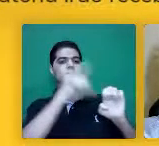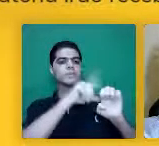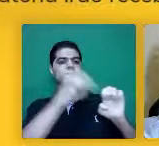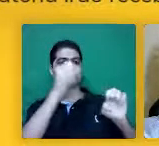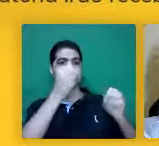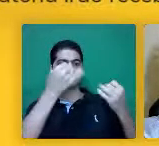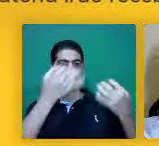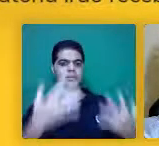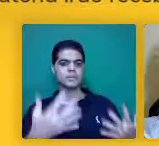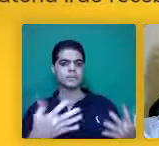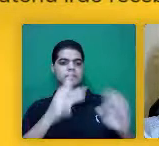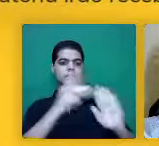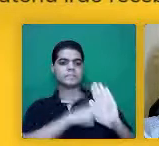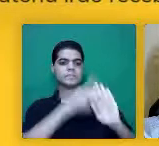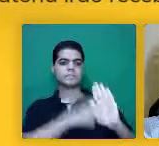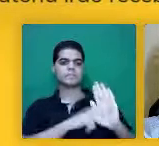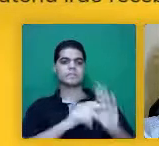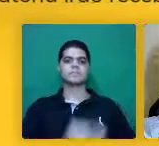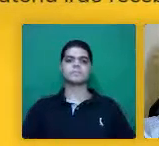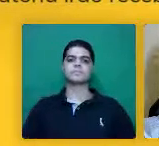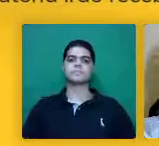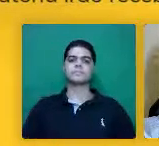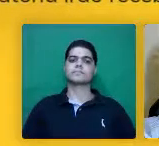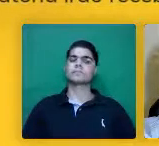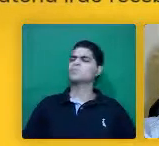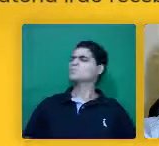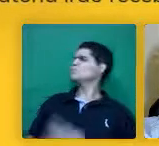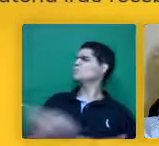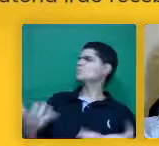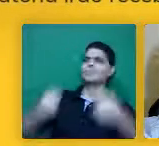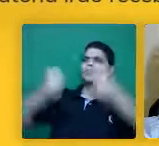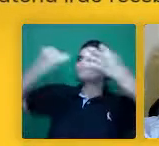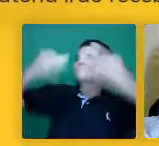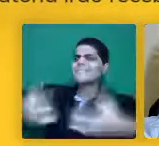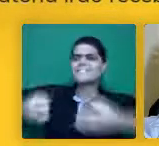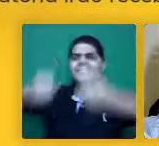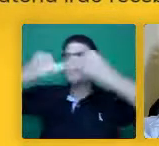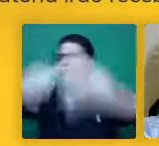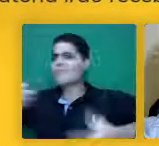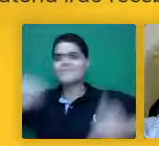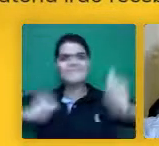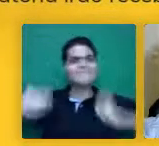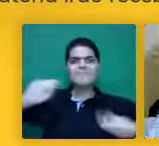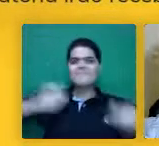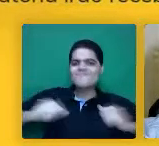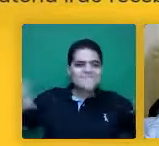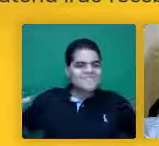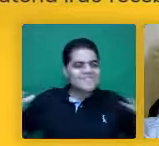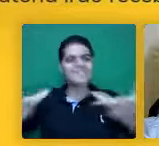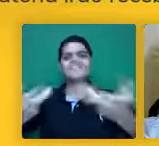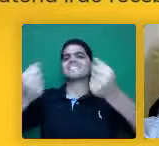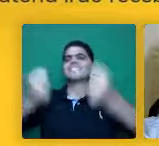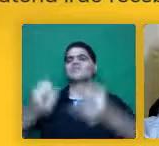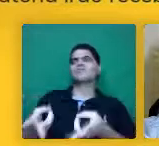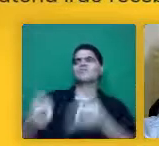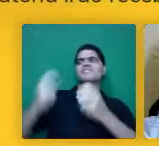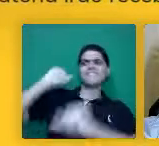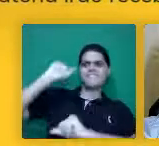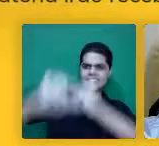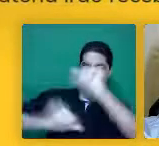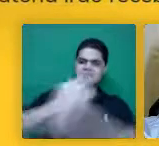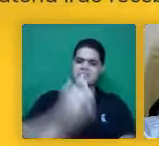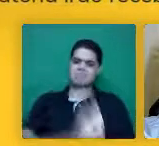Beleza, Ana. Ana, eu tenho tanta coisa para falar, eu estou tão empolgado aqui com isso tudo. Ave Maria, vai ser transformador, viu? Para a minha vida,